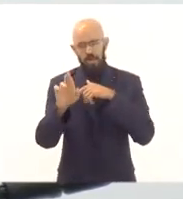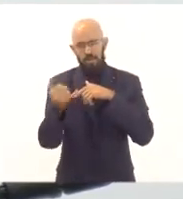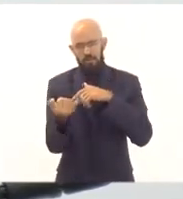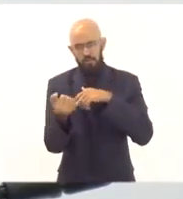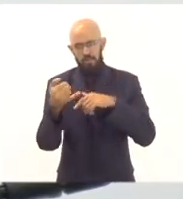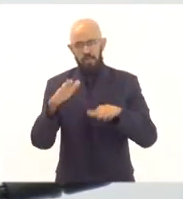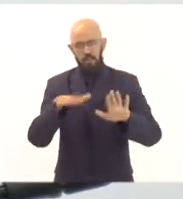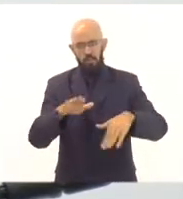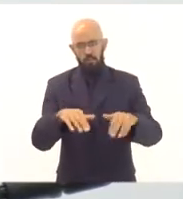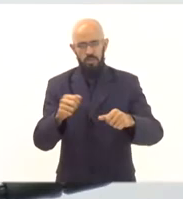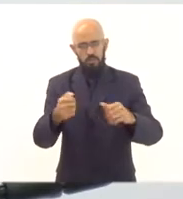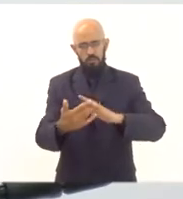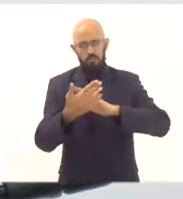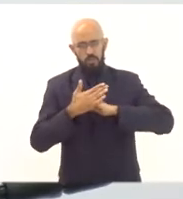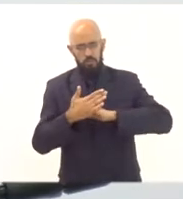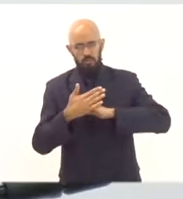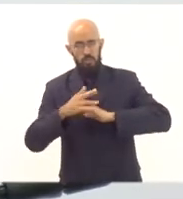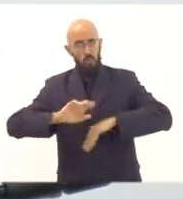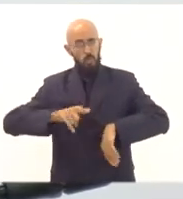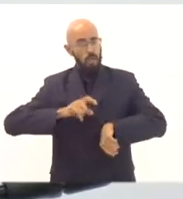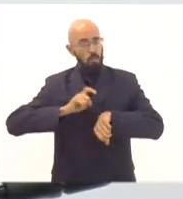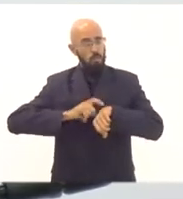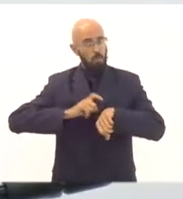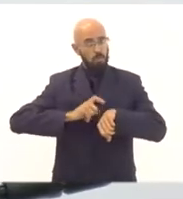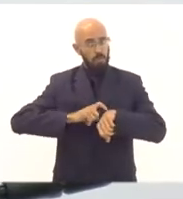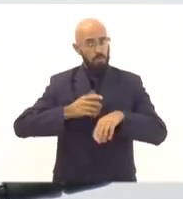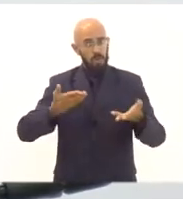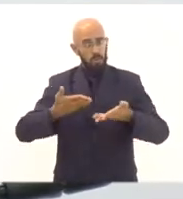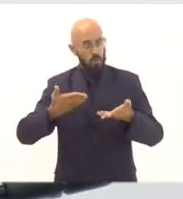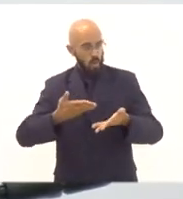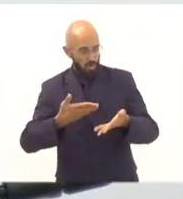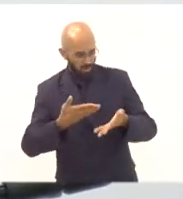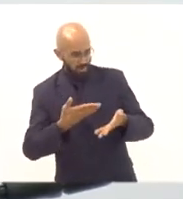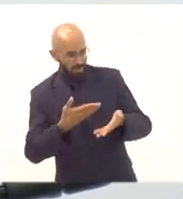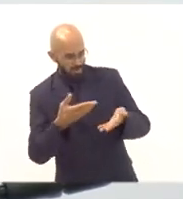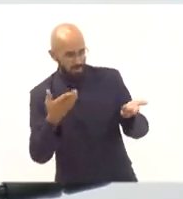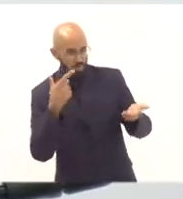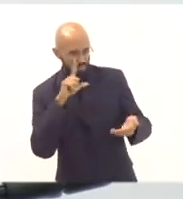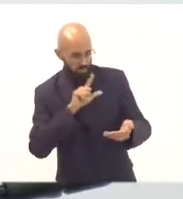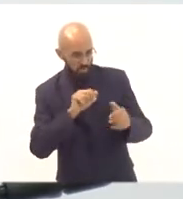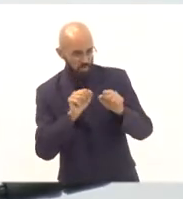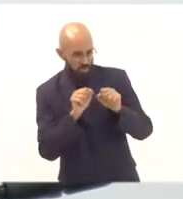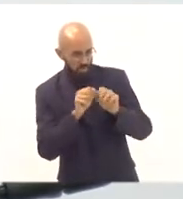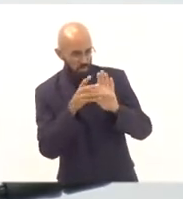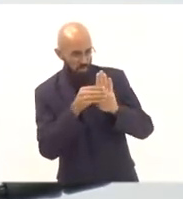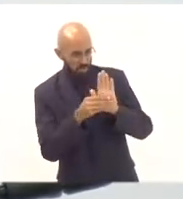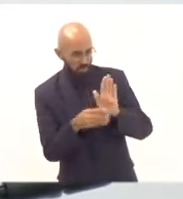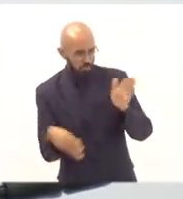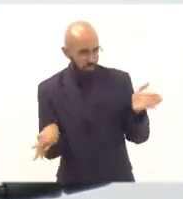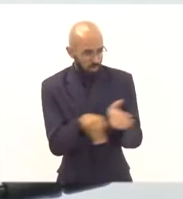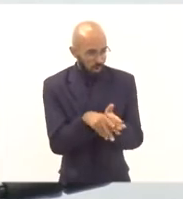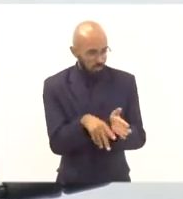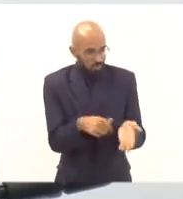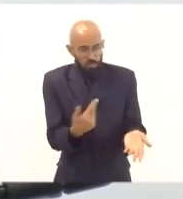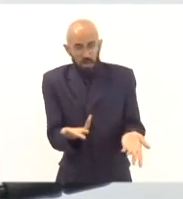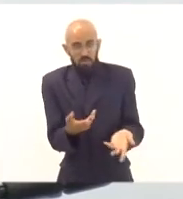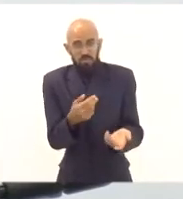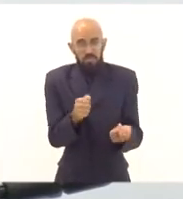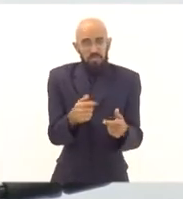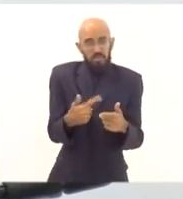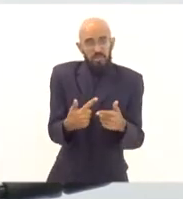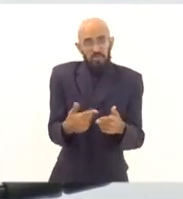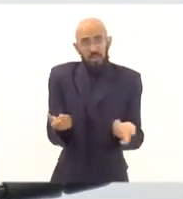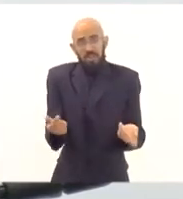nos ajudar não seria hora do Estado do Rio de Janeiro ter um cadastro próprio porque fica dependendo das dez